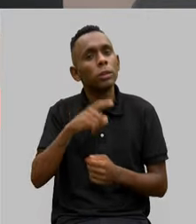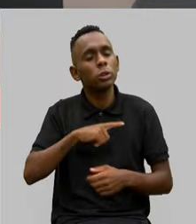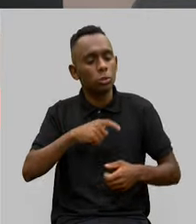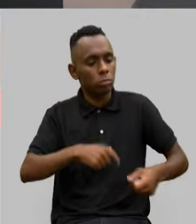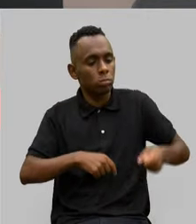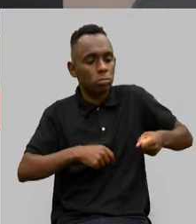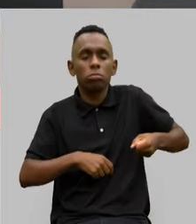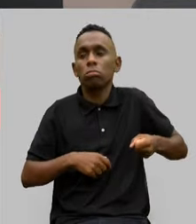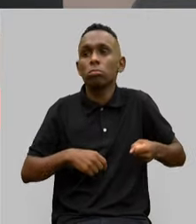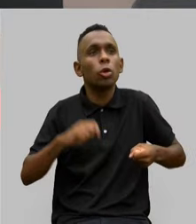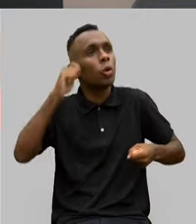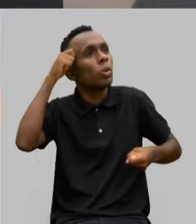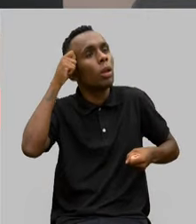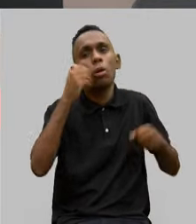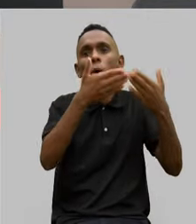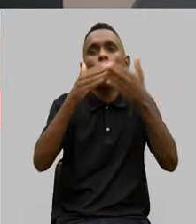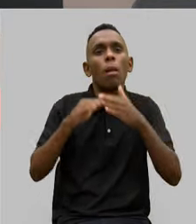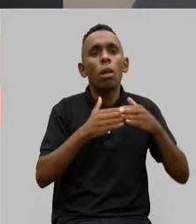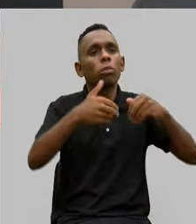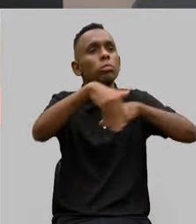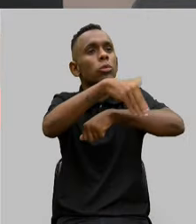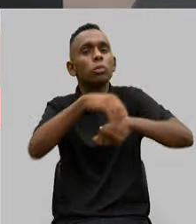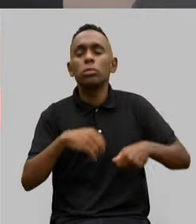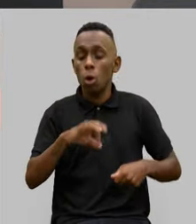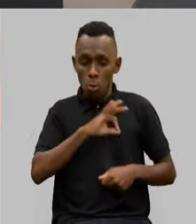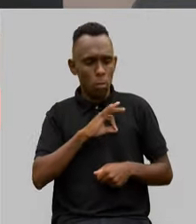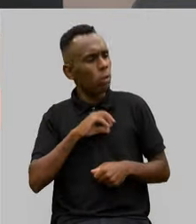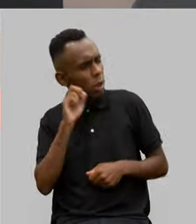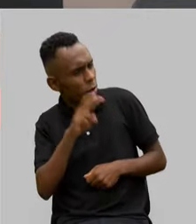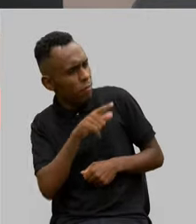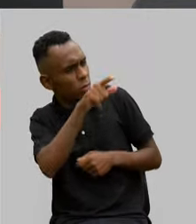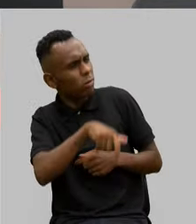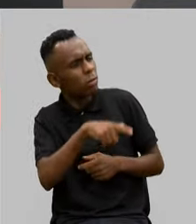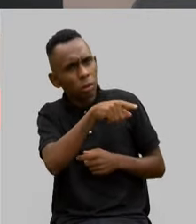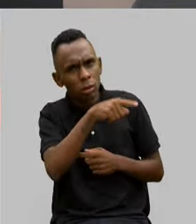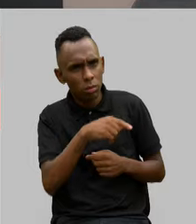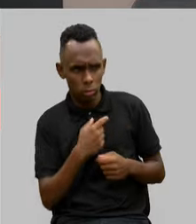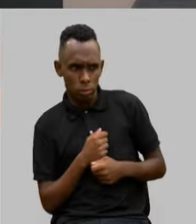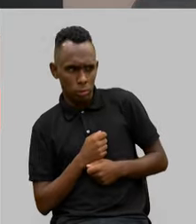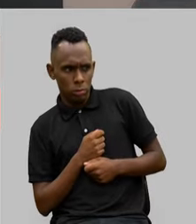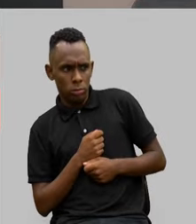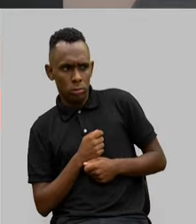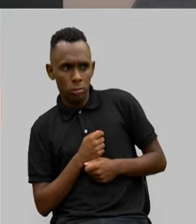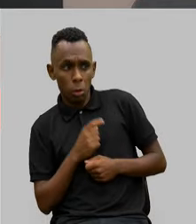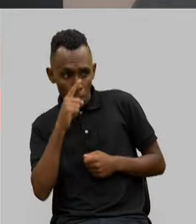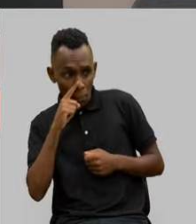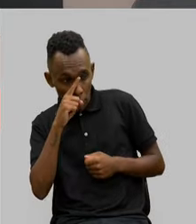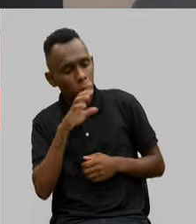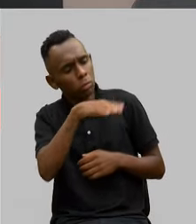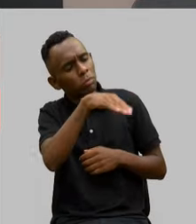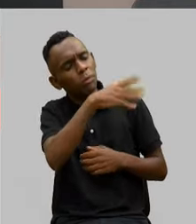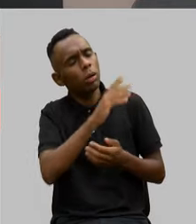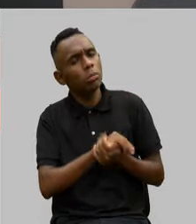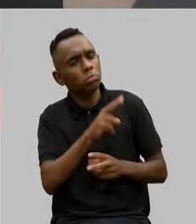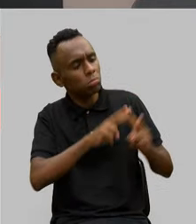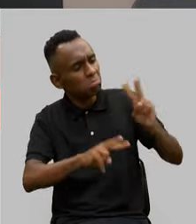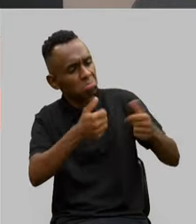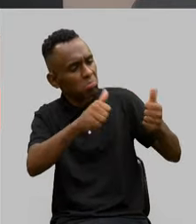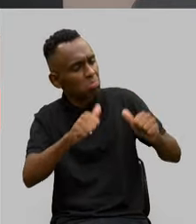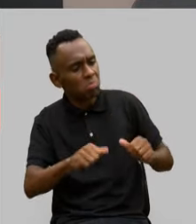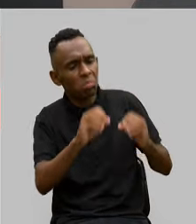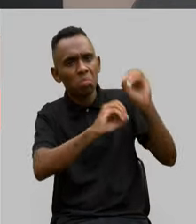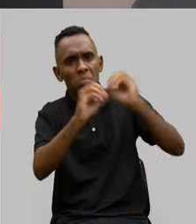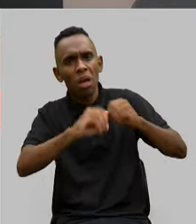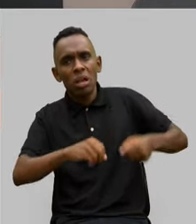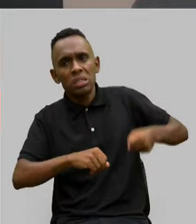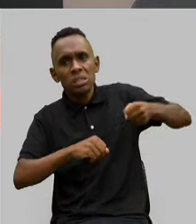mão negro uma comunidade periférica o policial olhou aquele rapaz falou não atitude suspeita abordou nada na sacola mas mexeu